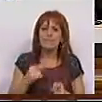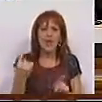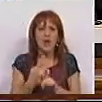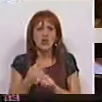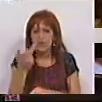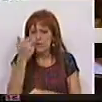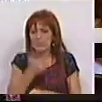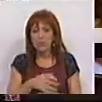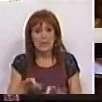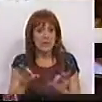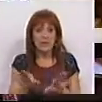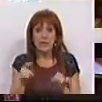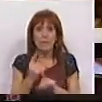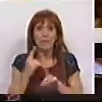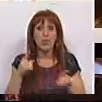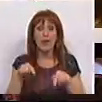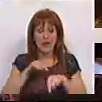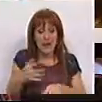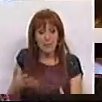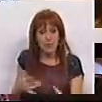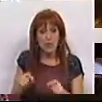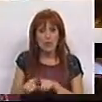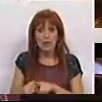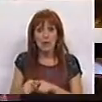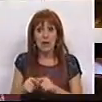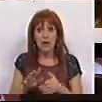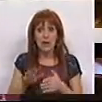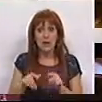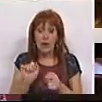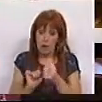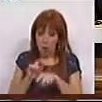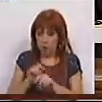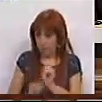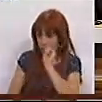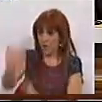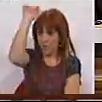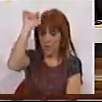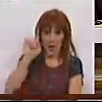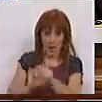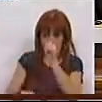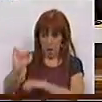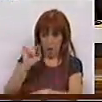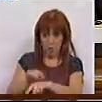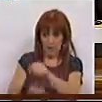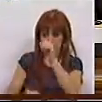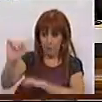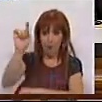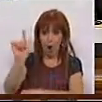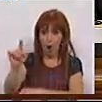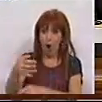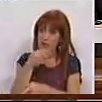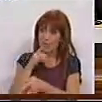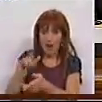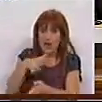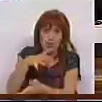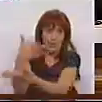coisas degradaram-se como se degradaram, porque neste momento o turno é vosso. E é o vosso turno sobre o qual vocês têm que